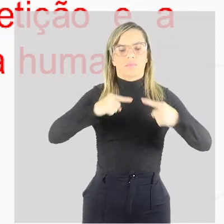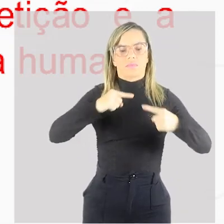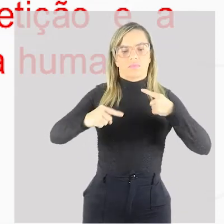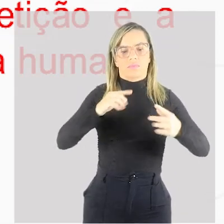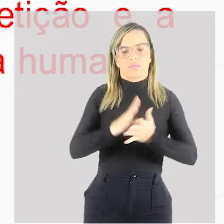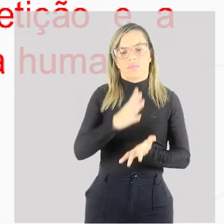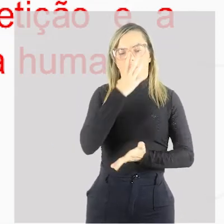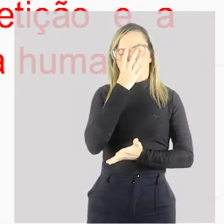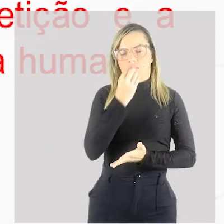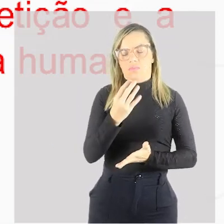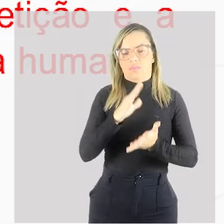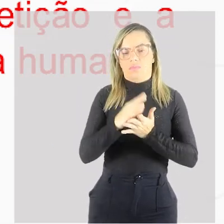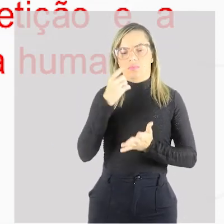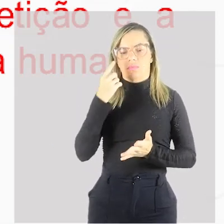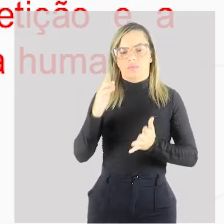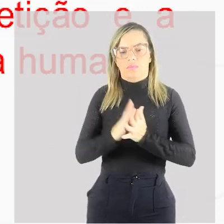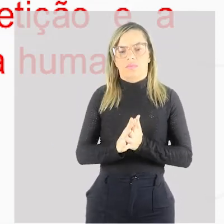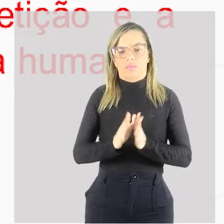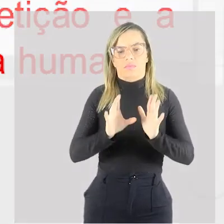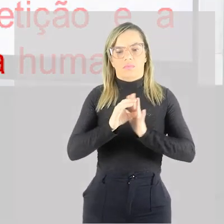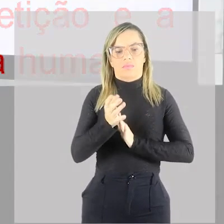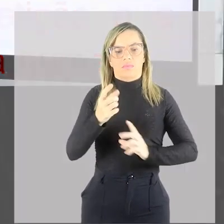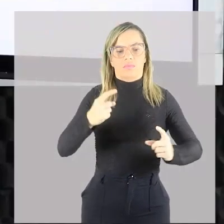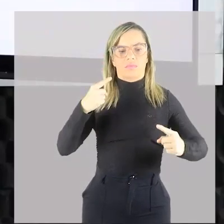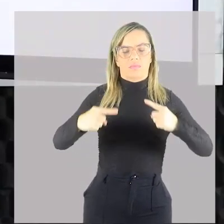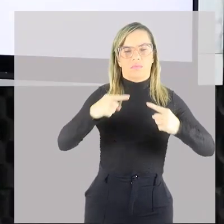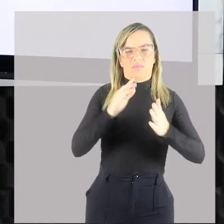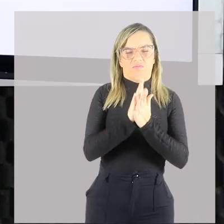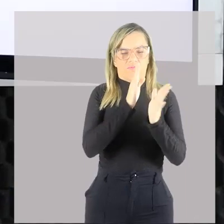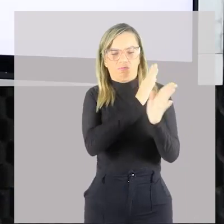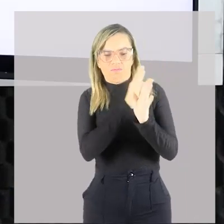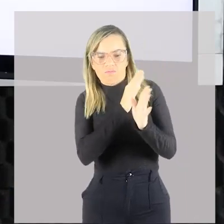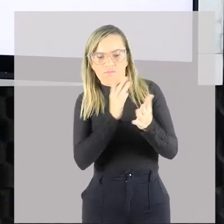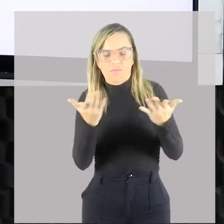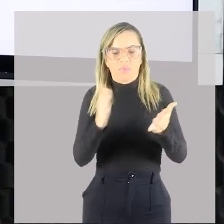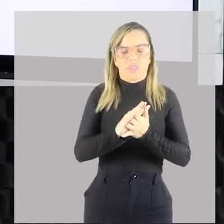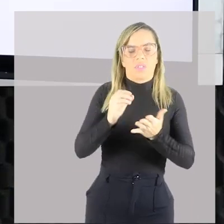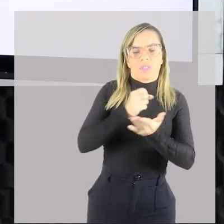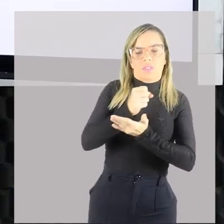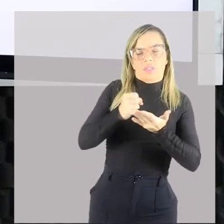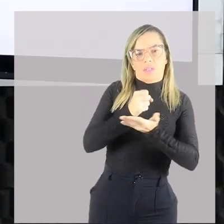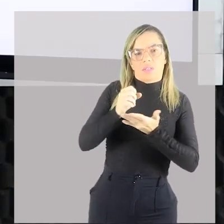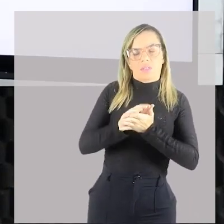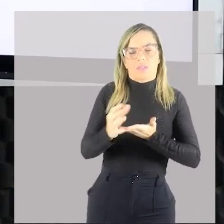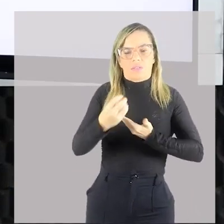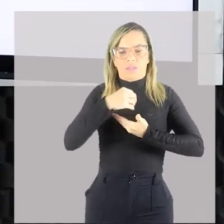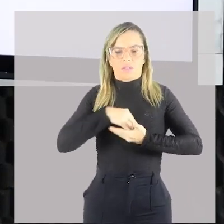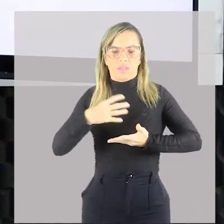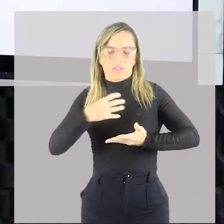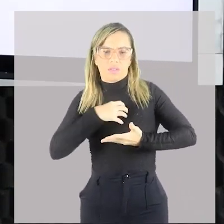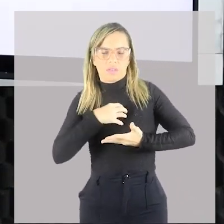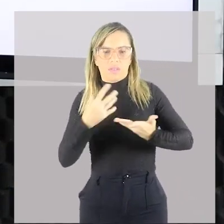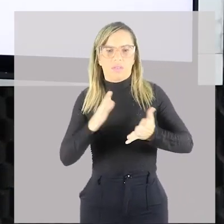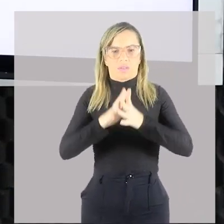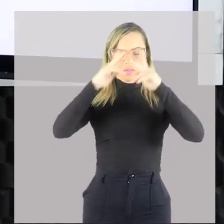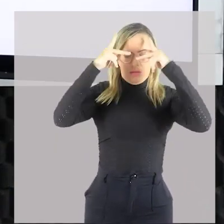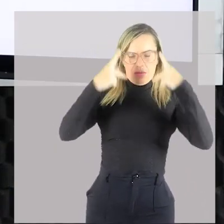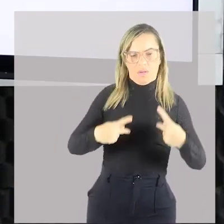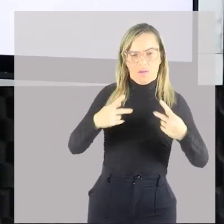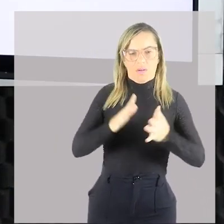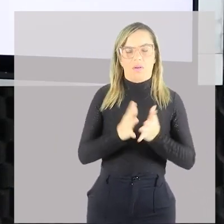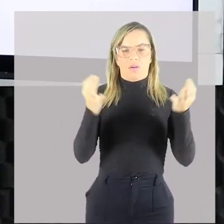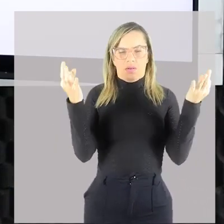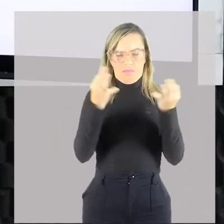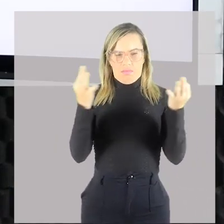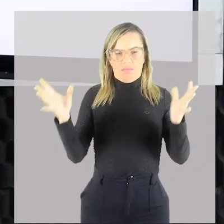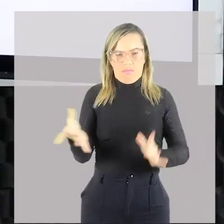a competição, desconfiança e as condições básicas para a existência da natureza humana. Perfeito? Beleza?